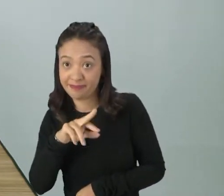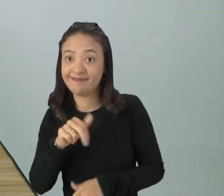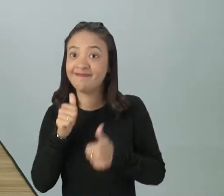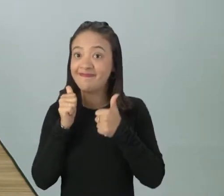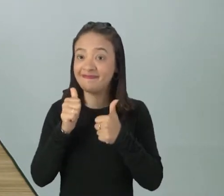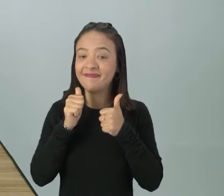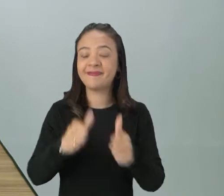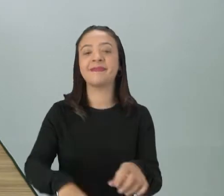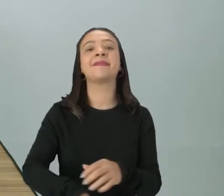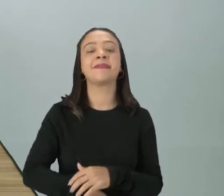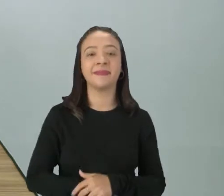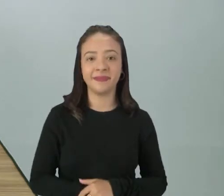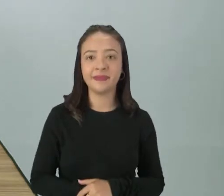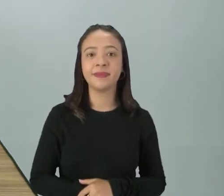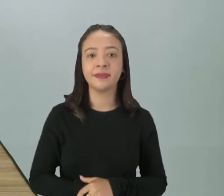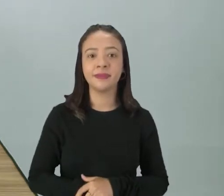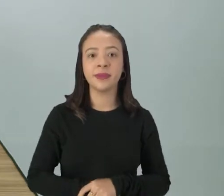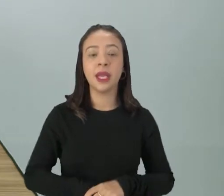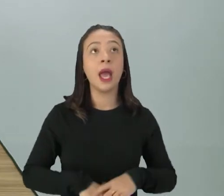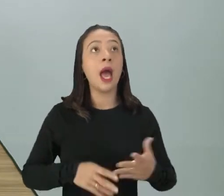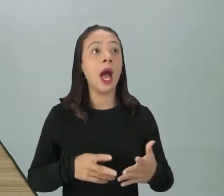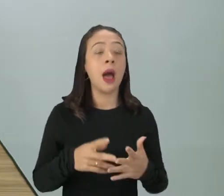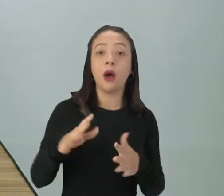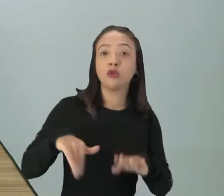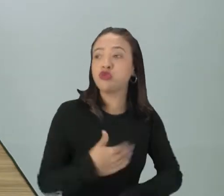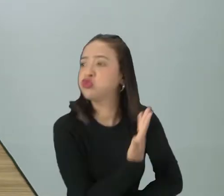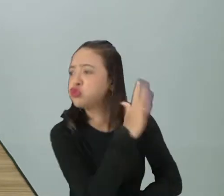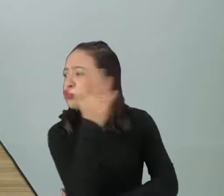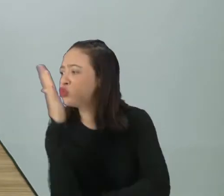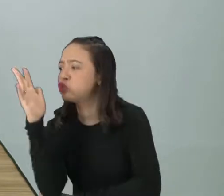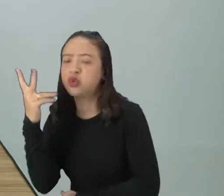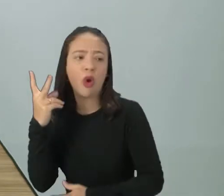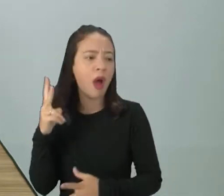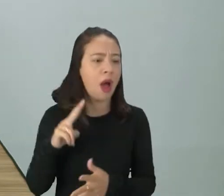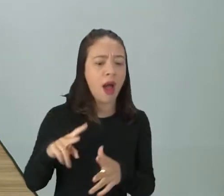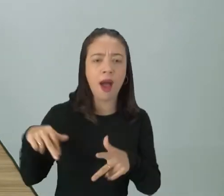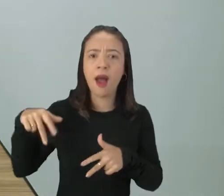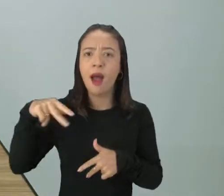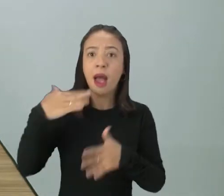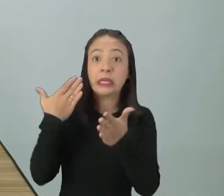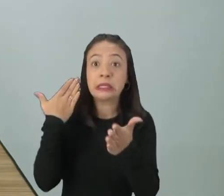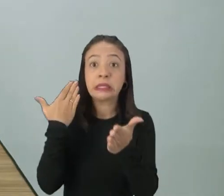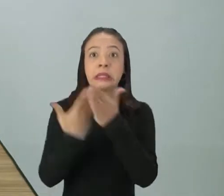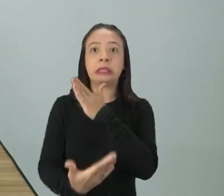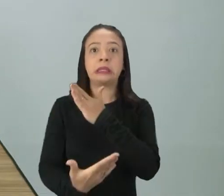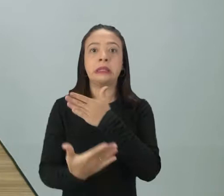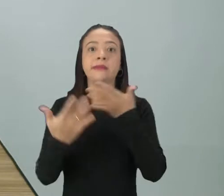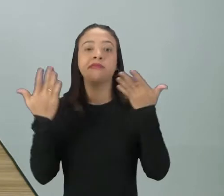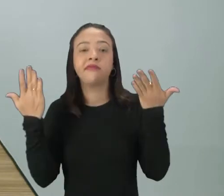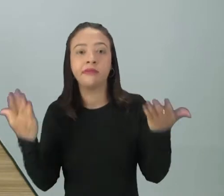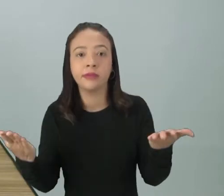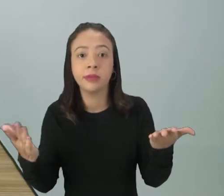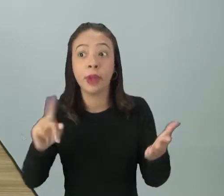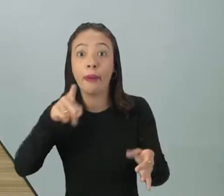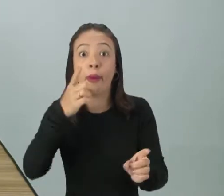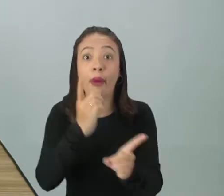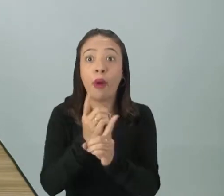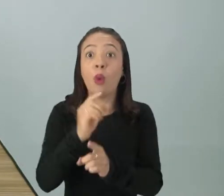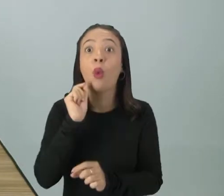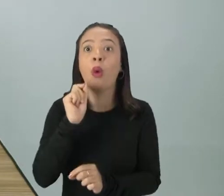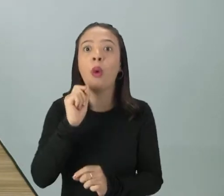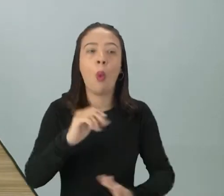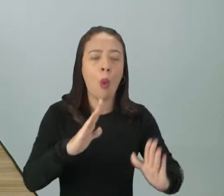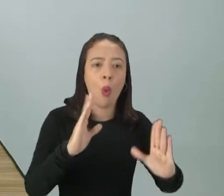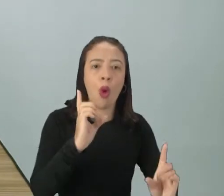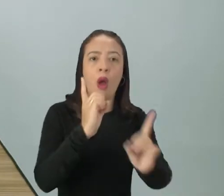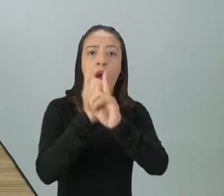bem. Eles se perderam na floresta e o que aconteceu? Eles encontraram uma